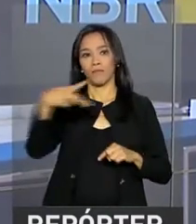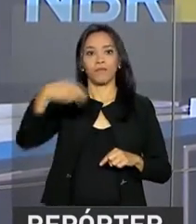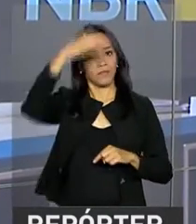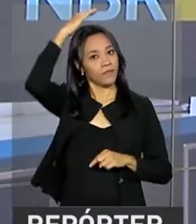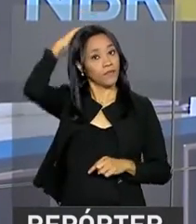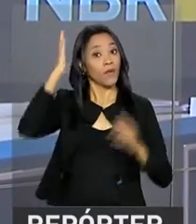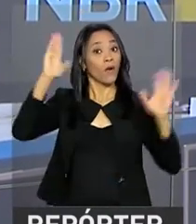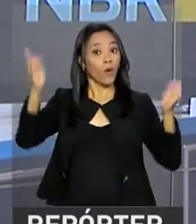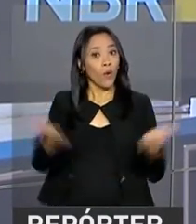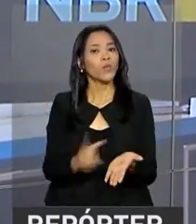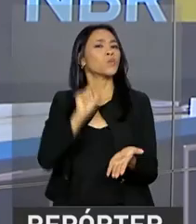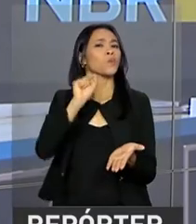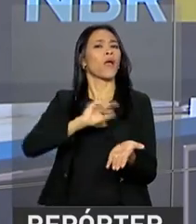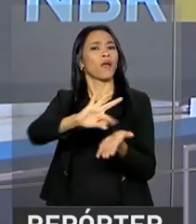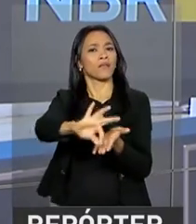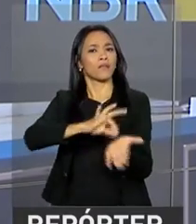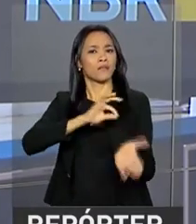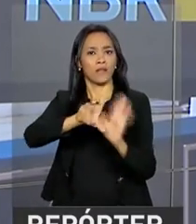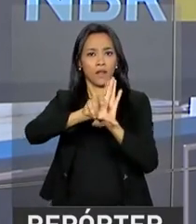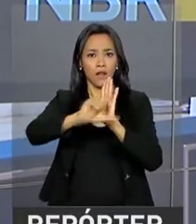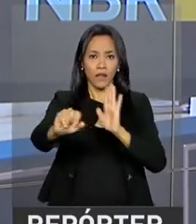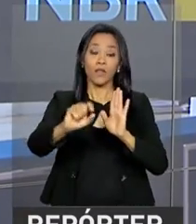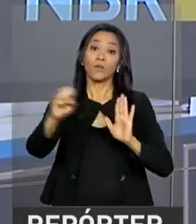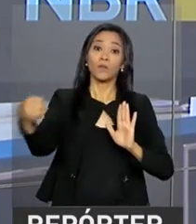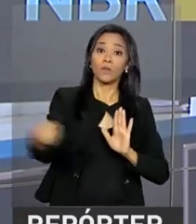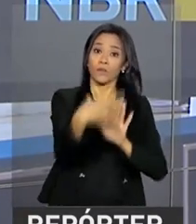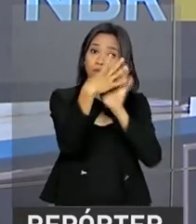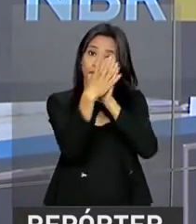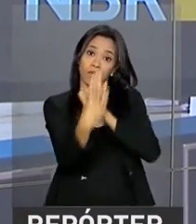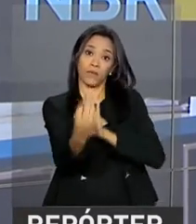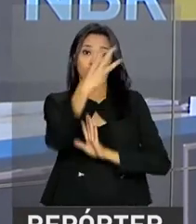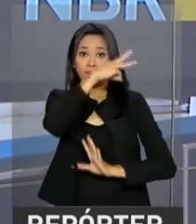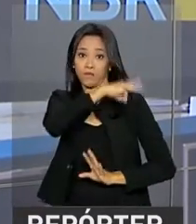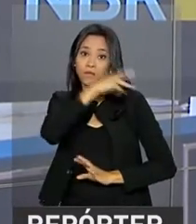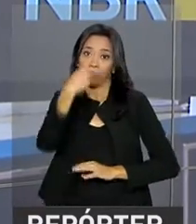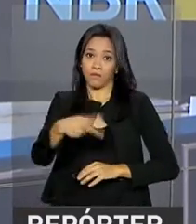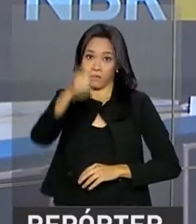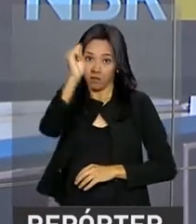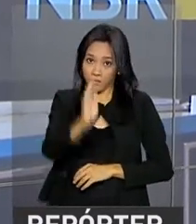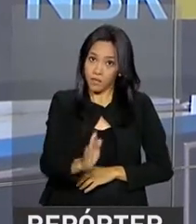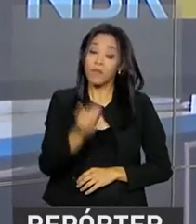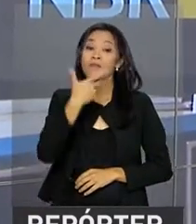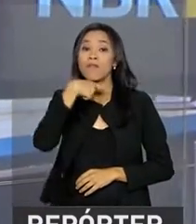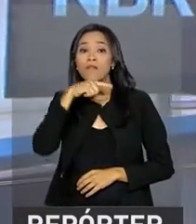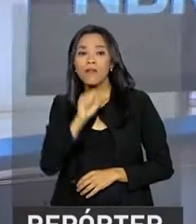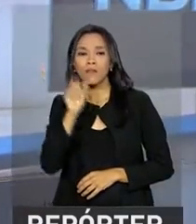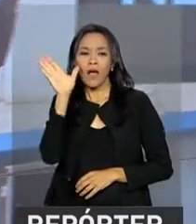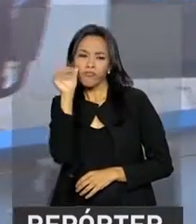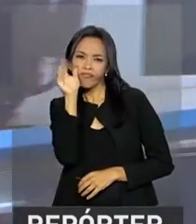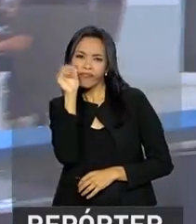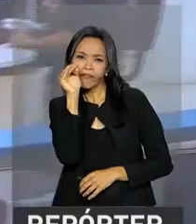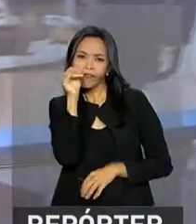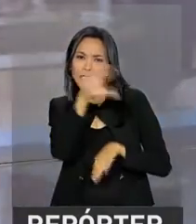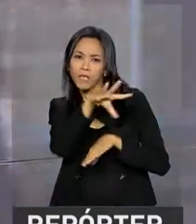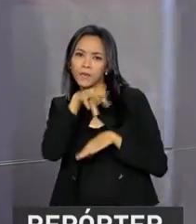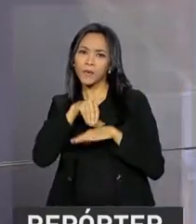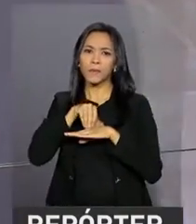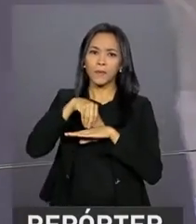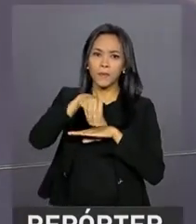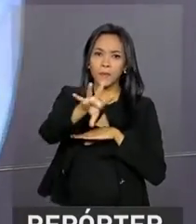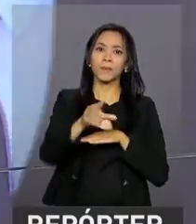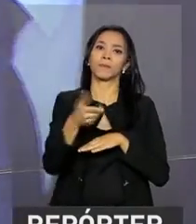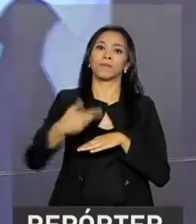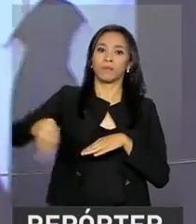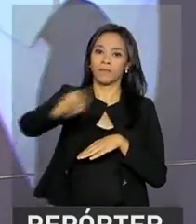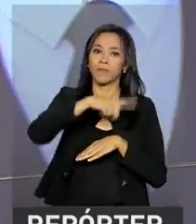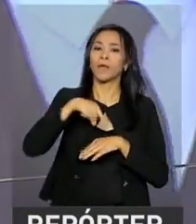sanciona hoje a lei que reformula o ensino médio no país quem está acompanhando esse assunto e traz as informações ao